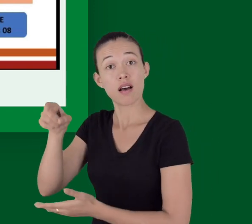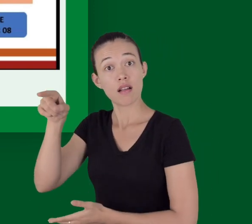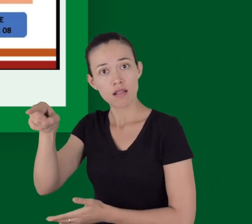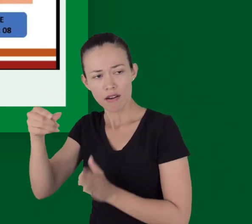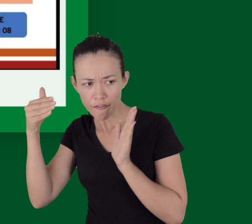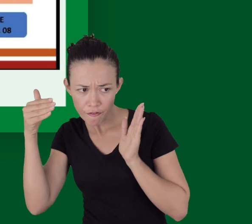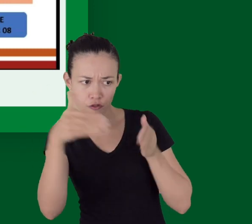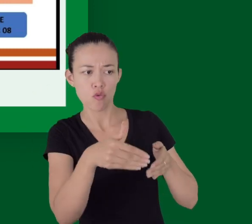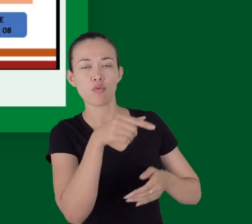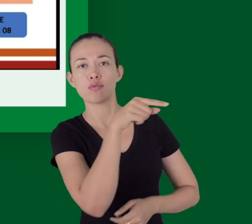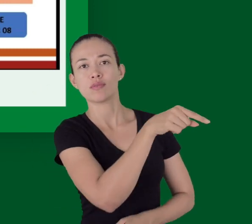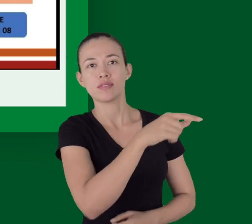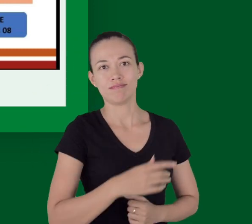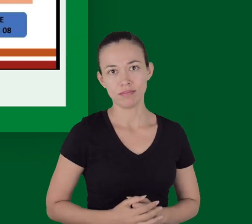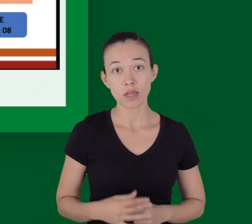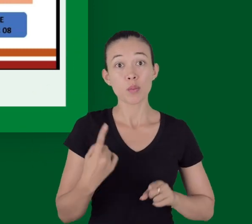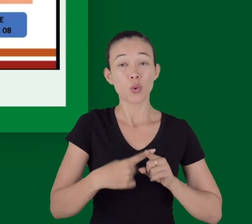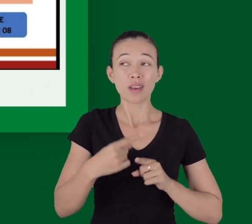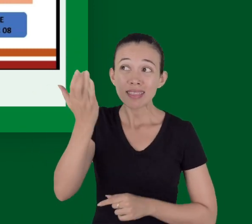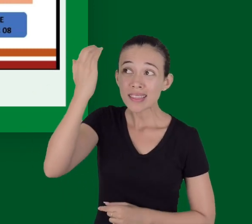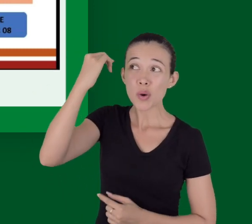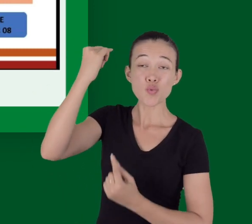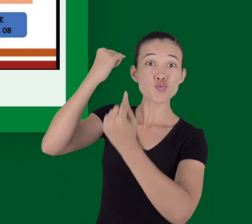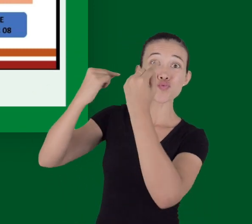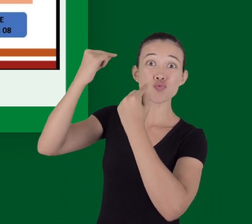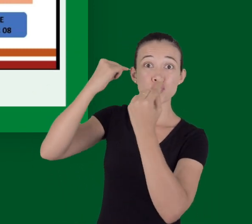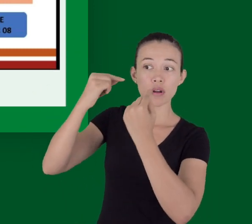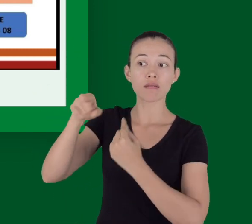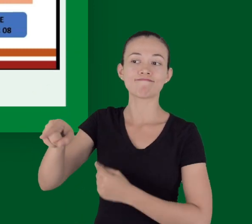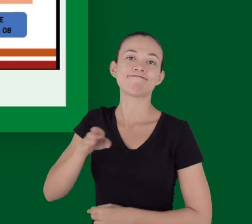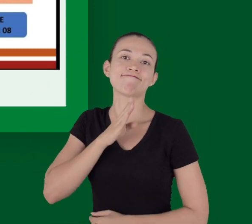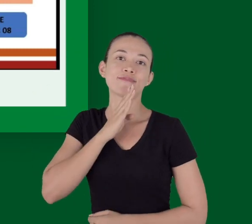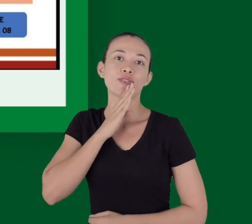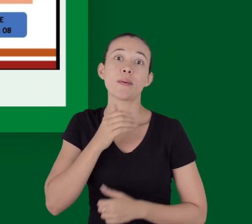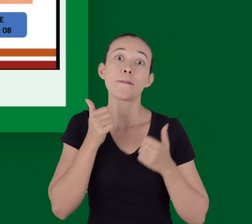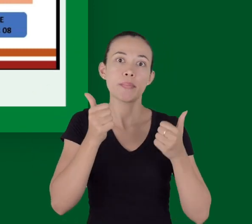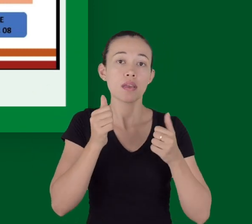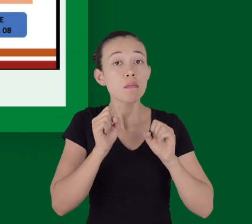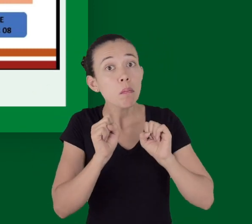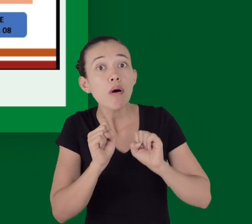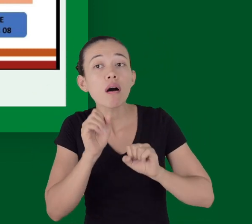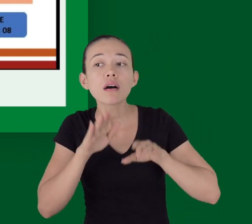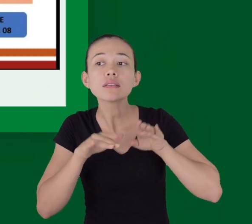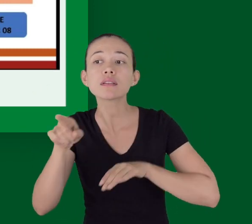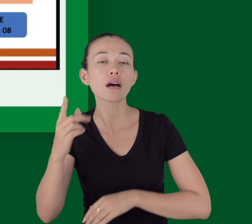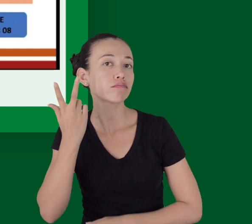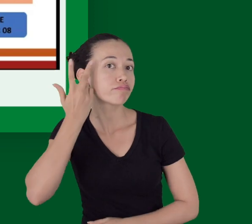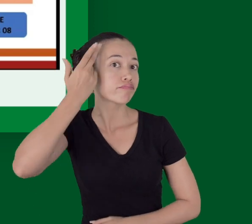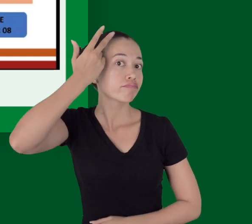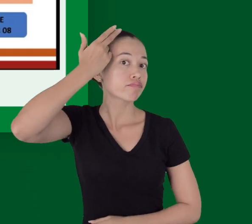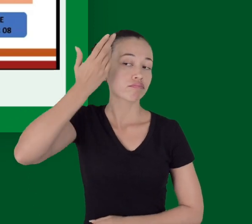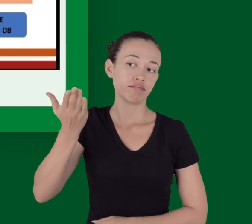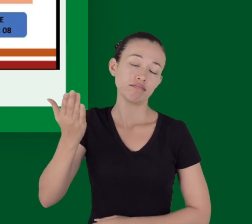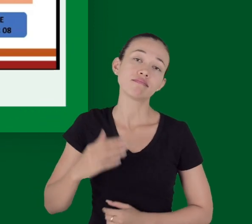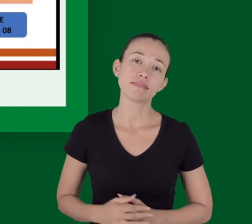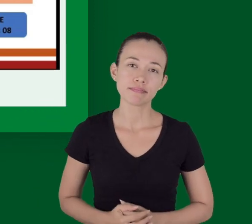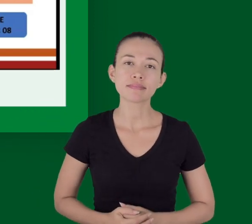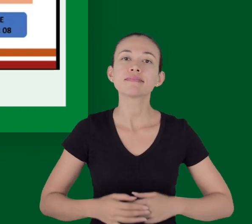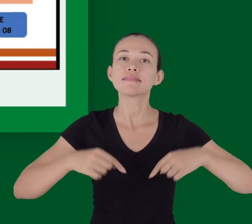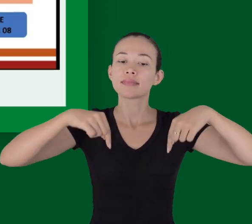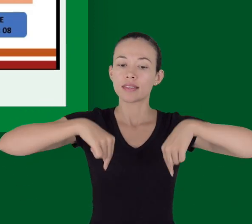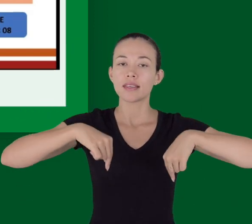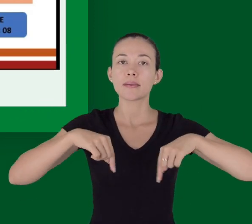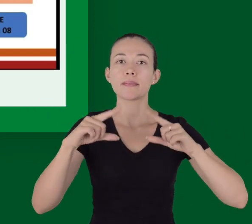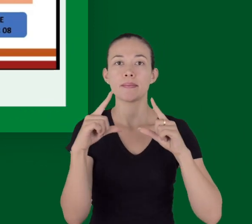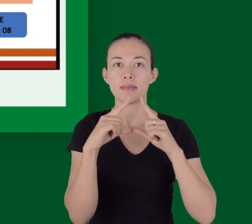uma unidade de uma emergência simples, uma emergência básica. Precisa ter retaguarda de abordagem